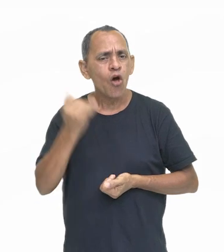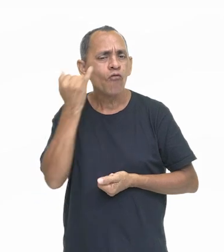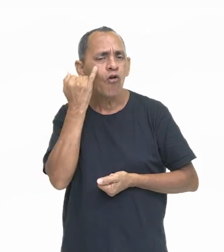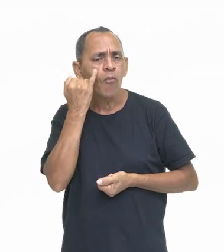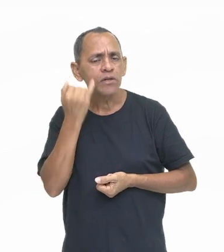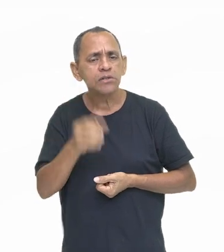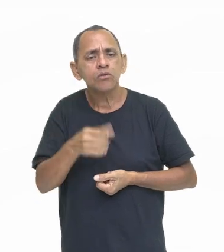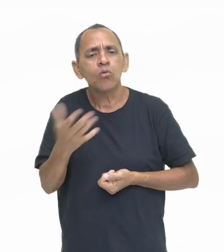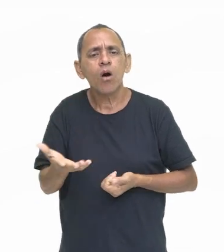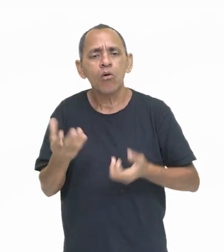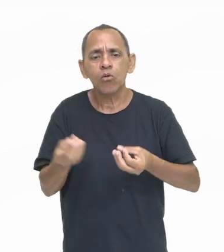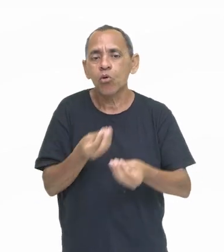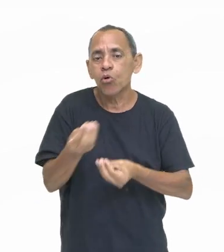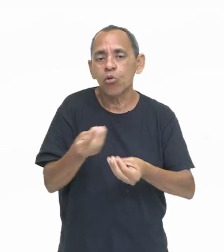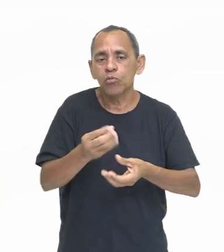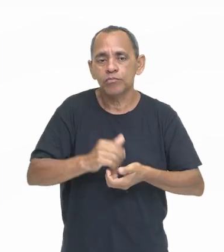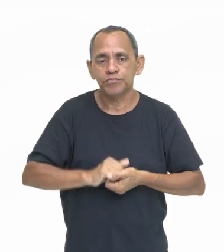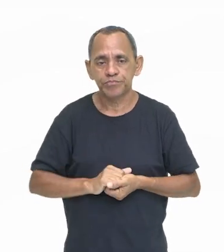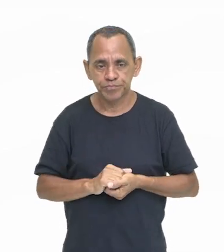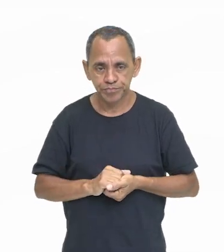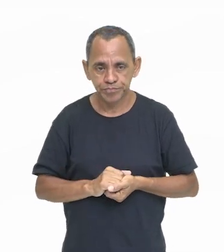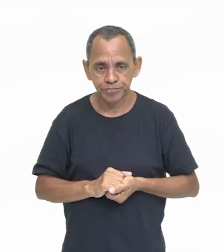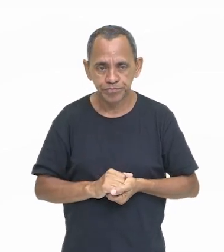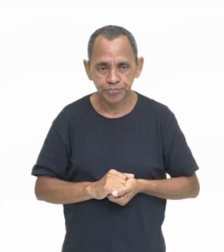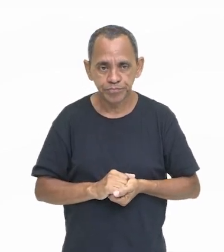só, a gente sabe, né,